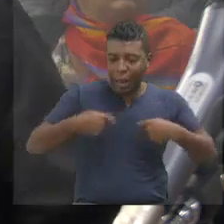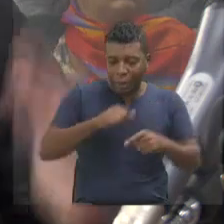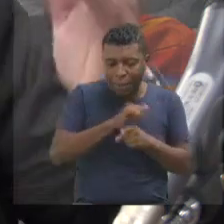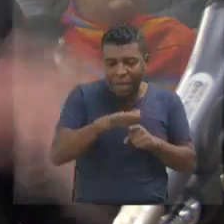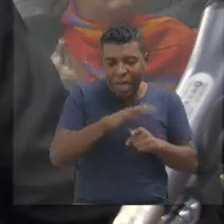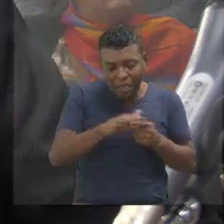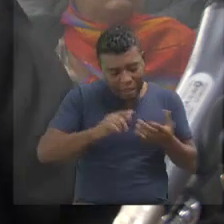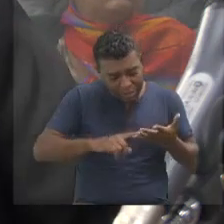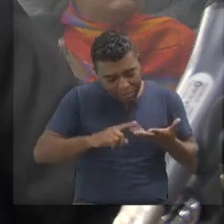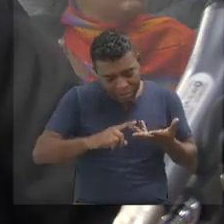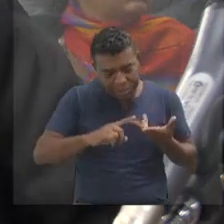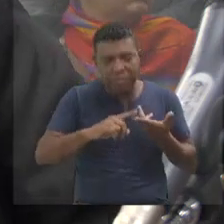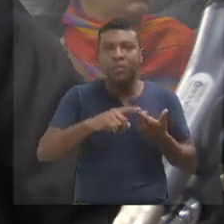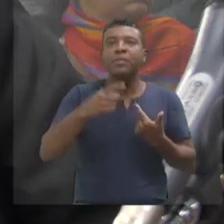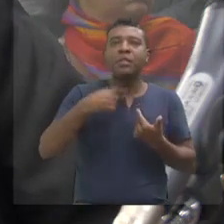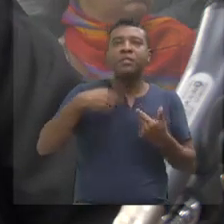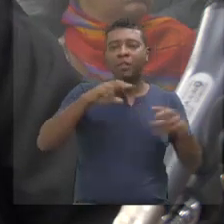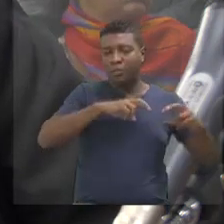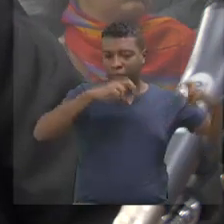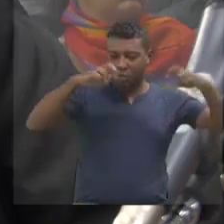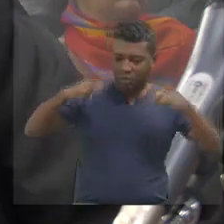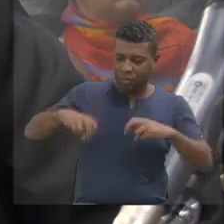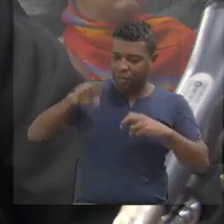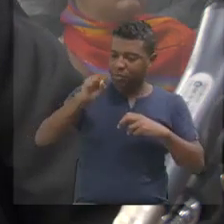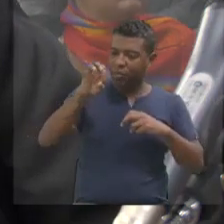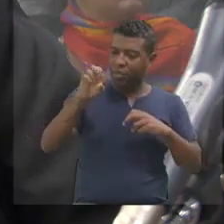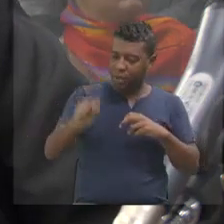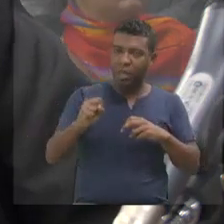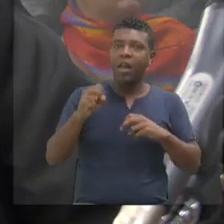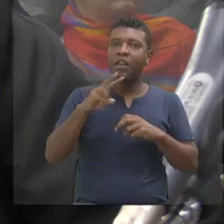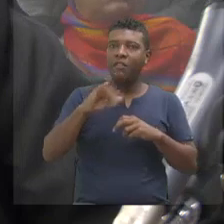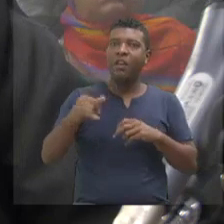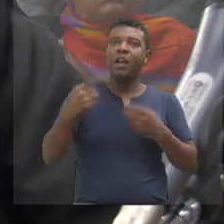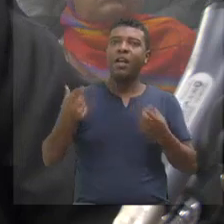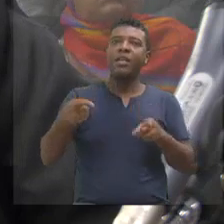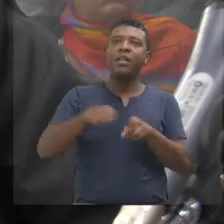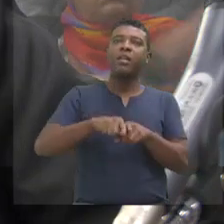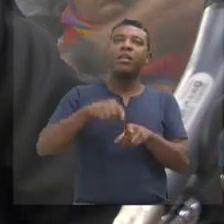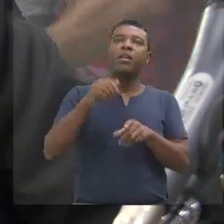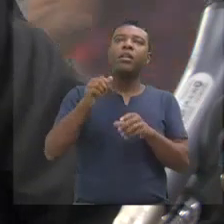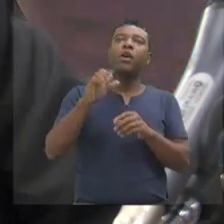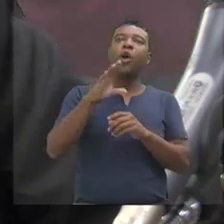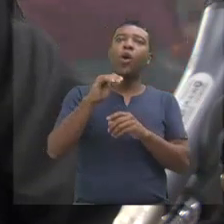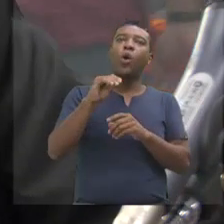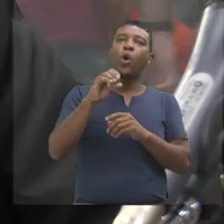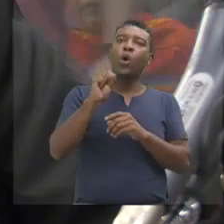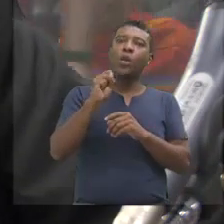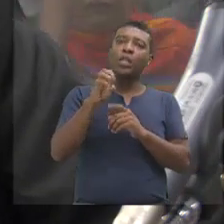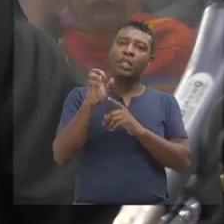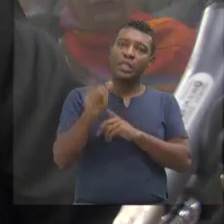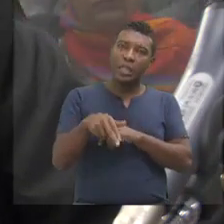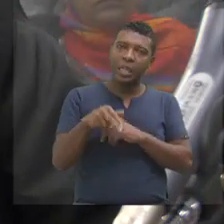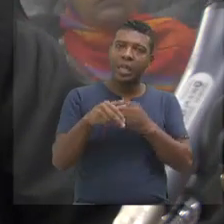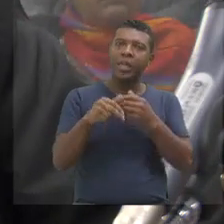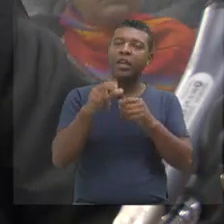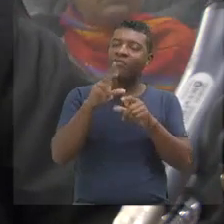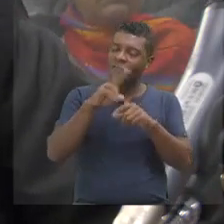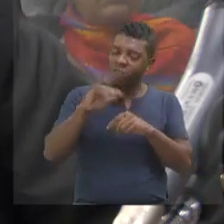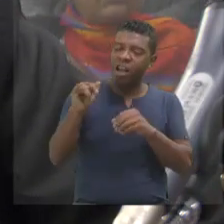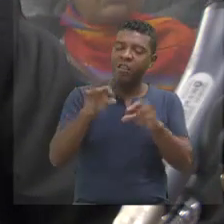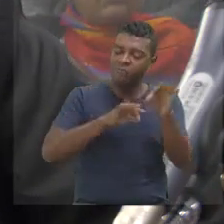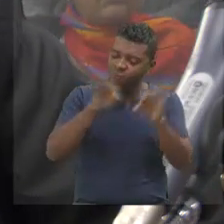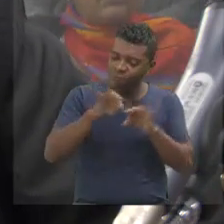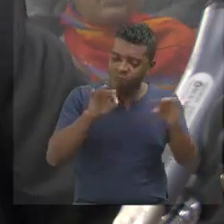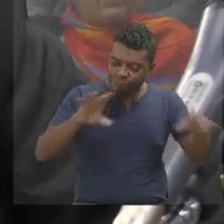de saúde junto com as células que é uma grande parceiro hoje do Cosern e com certeza vamos estreitar assim esses laços com a comissão de saúde